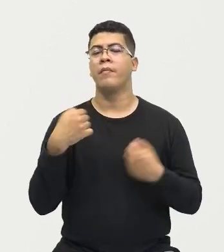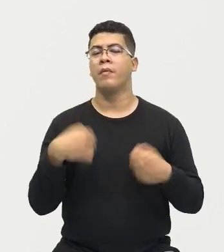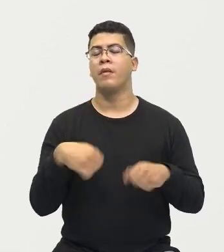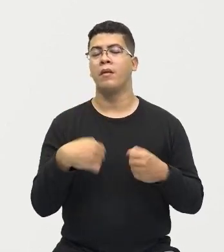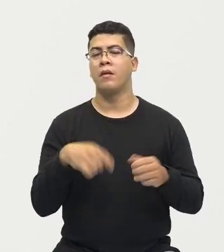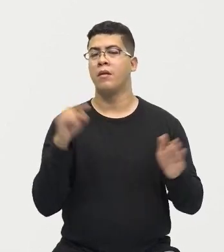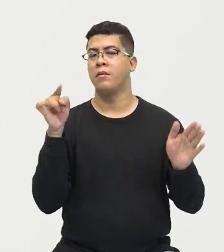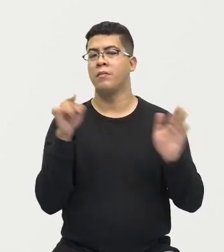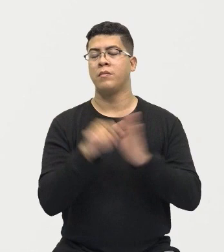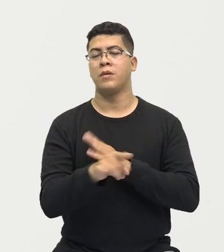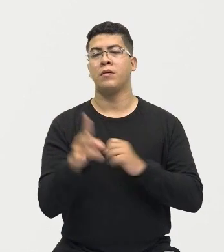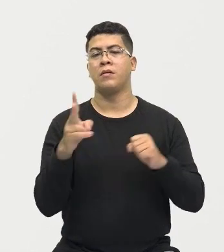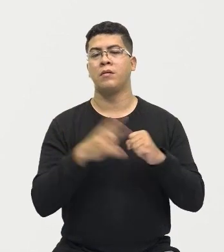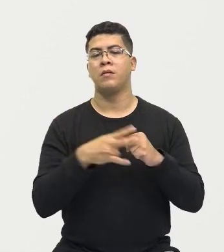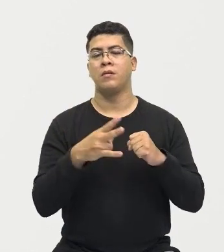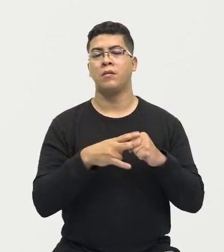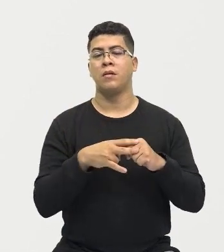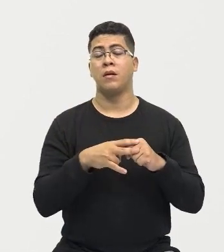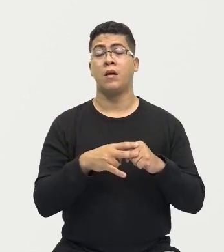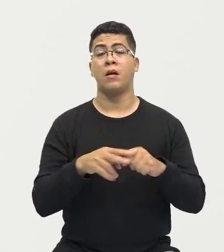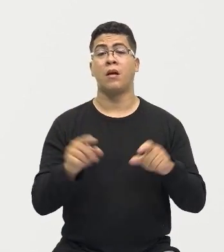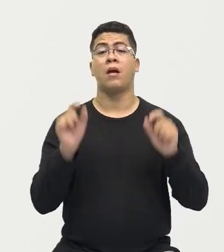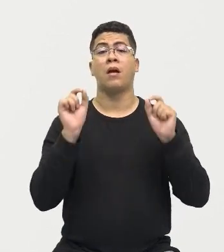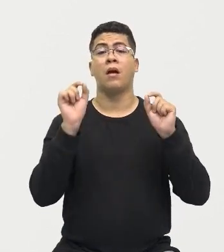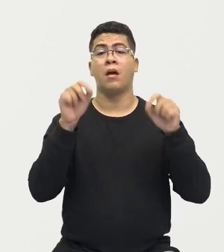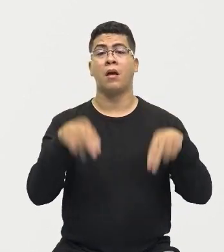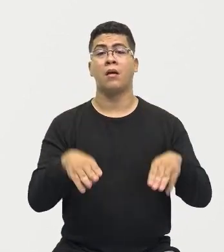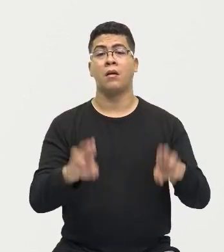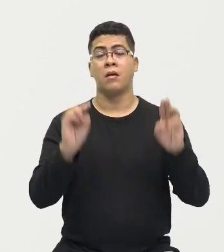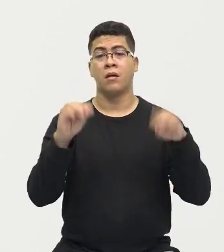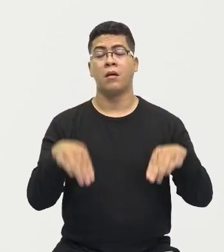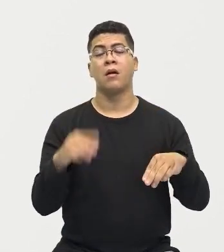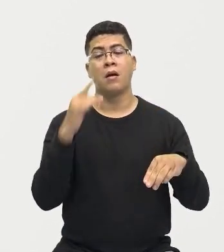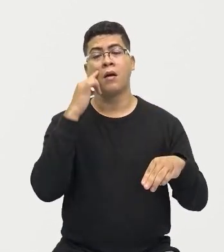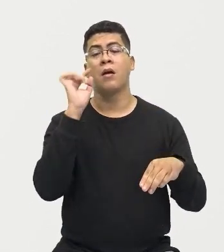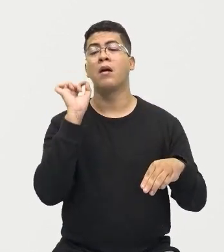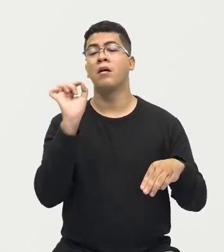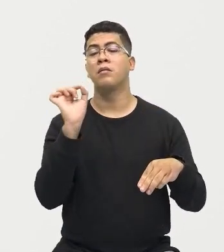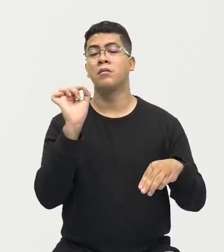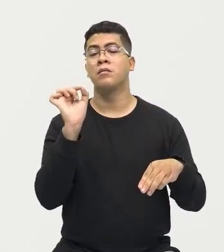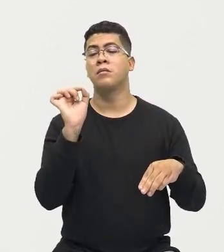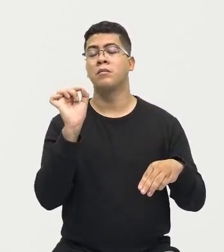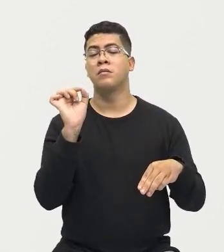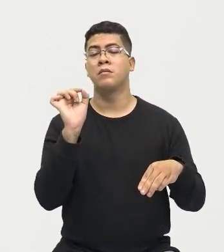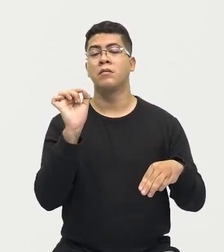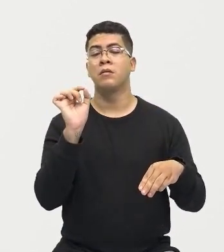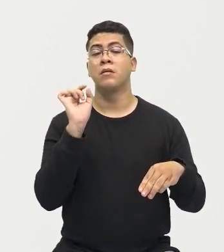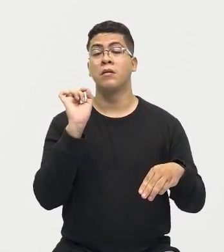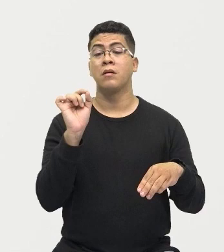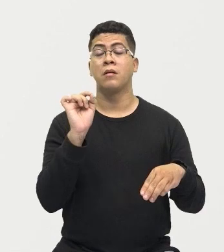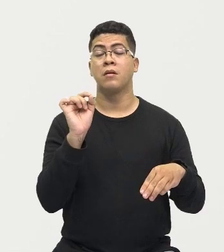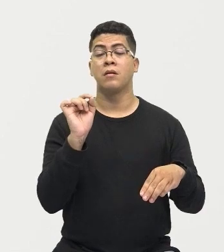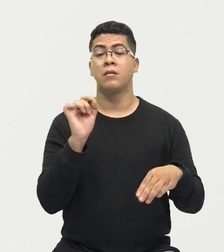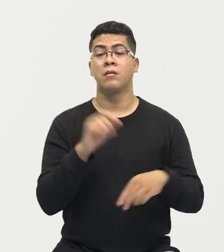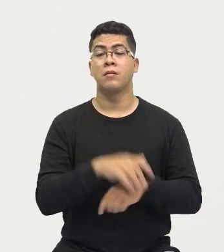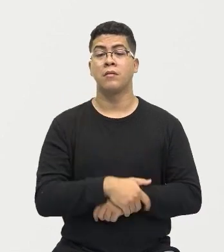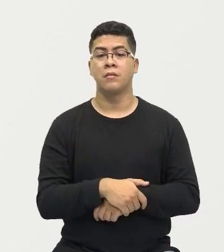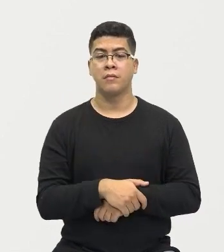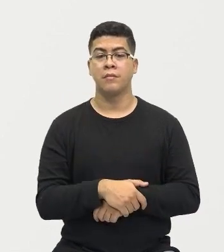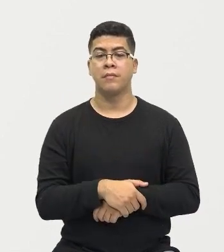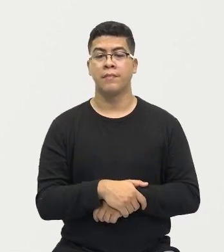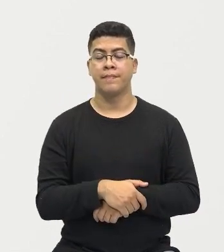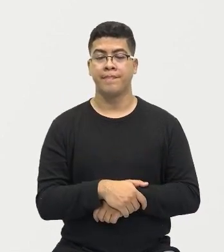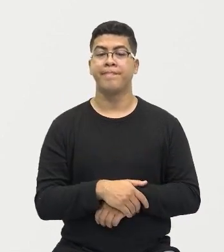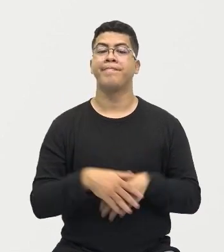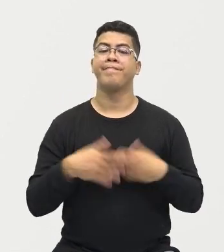ó. Quem não confirmou a escalação de todos os titulares para os jogos de domingo? Quem? O